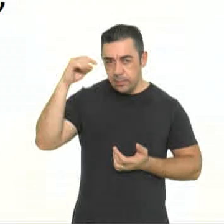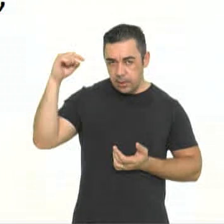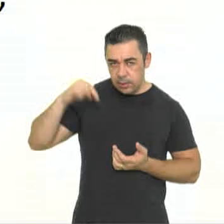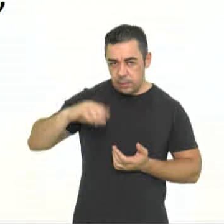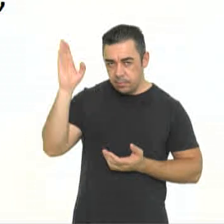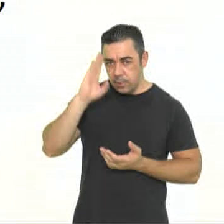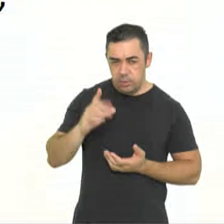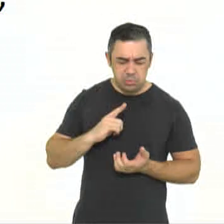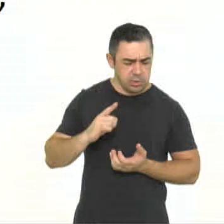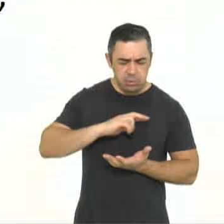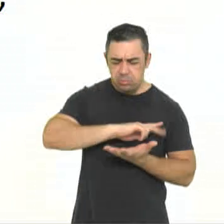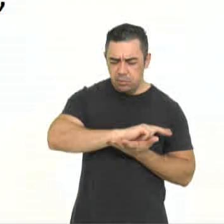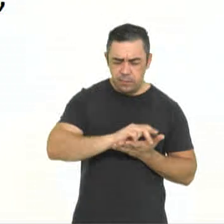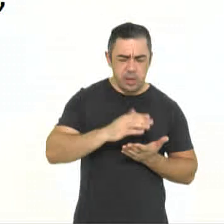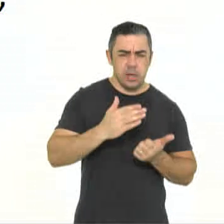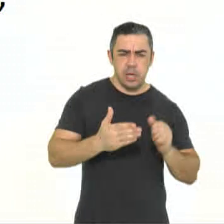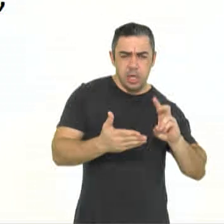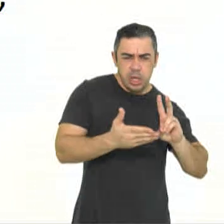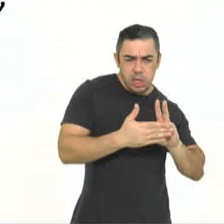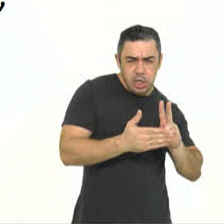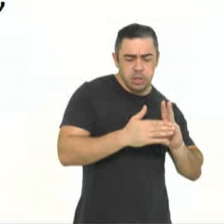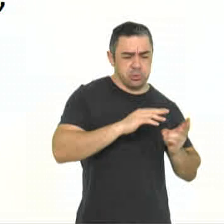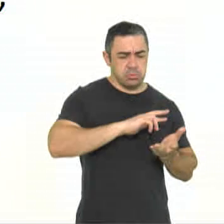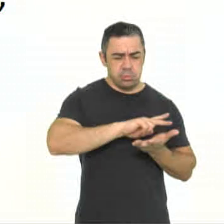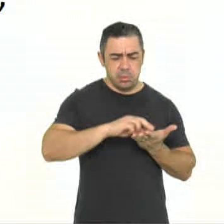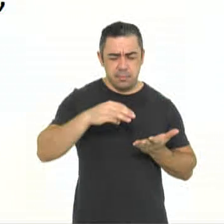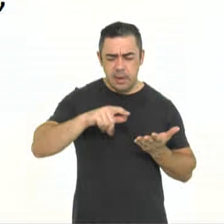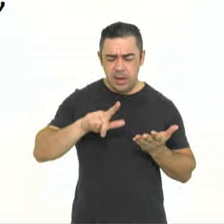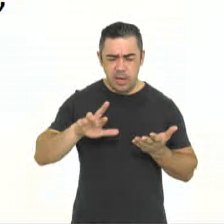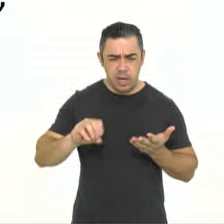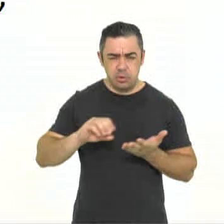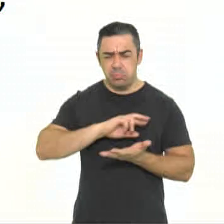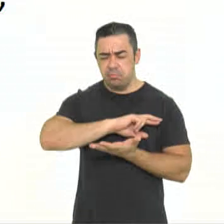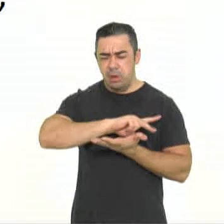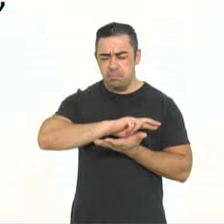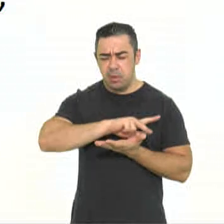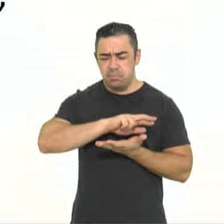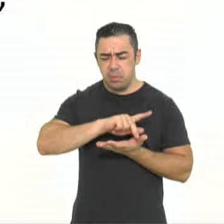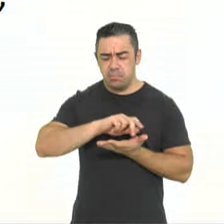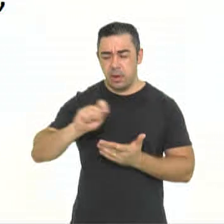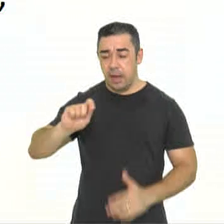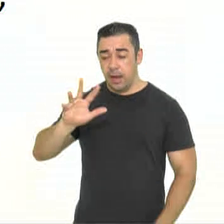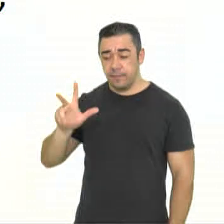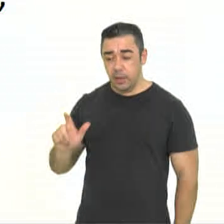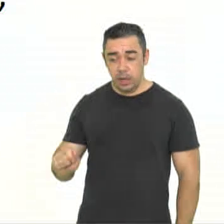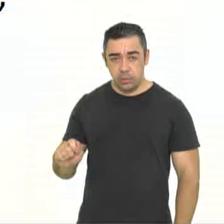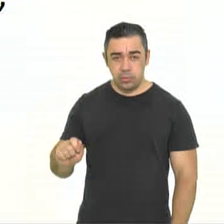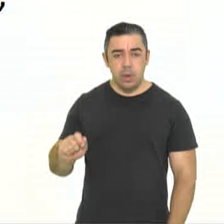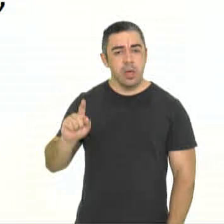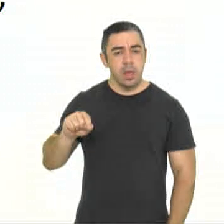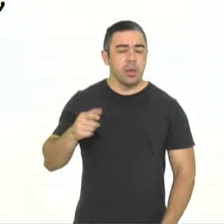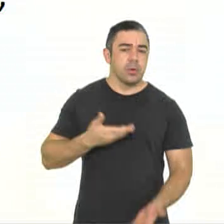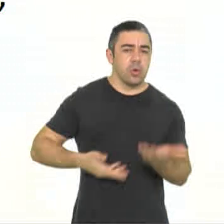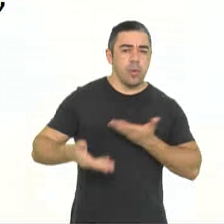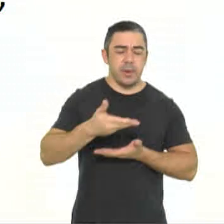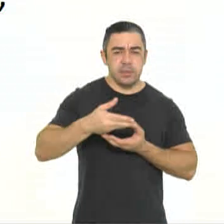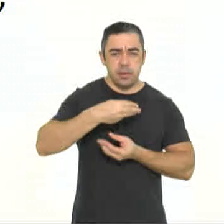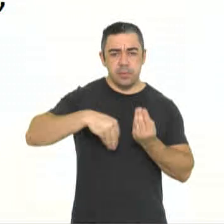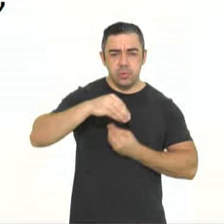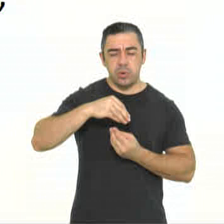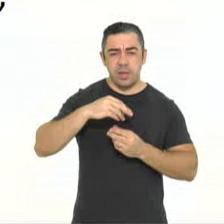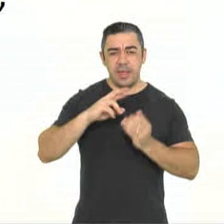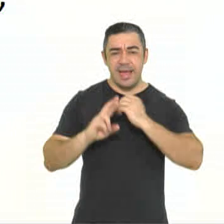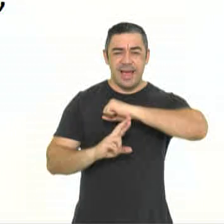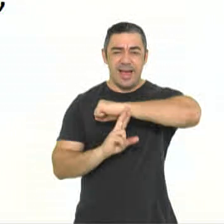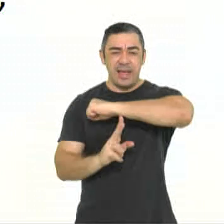tudo. Índios, malaios, taitianos, malgaches, guanches, até godos. É uma comparsaria de raças e